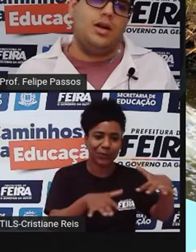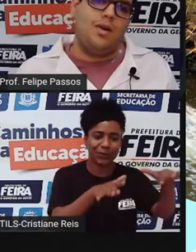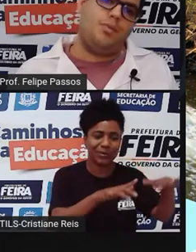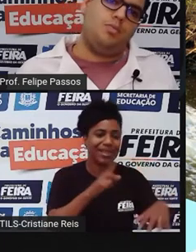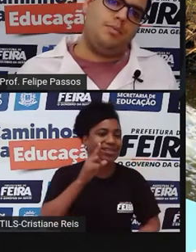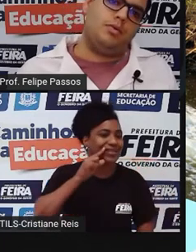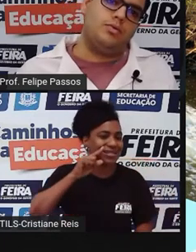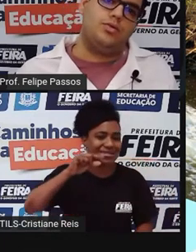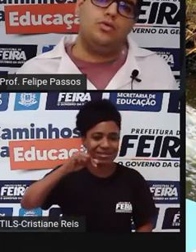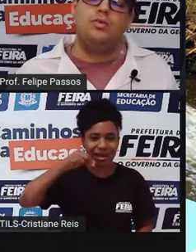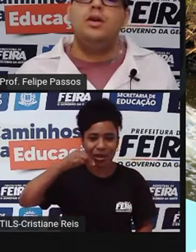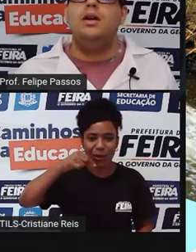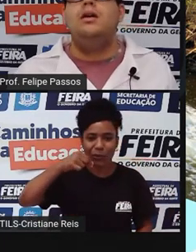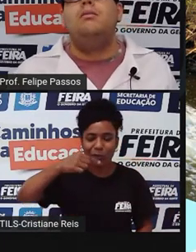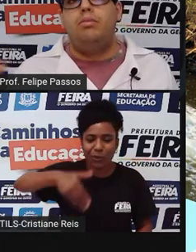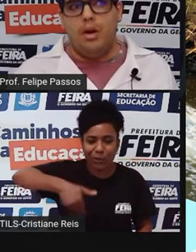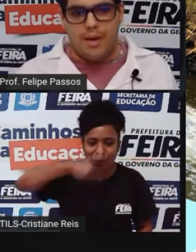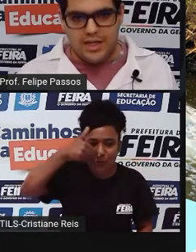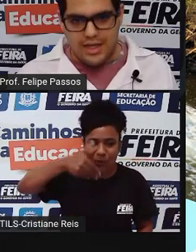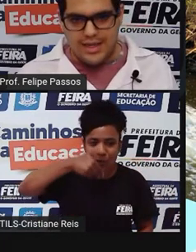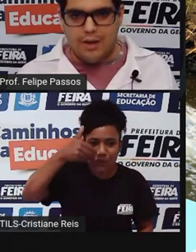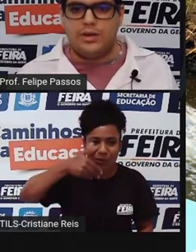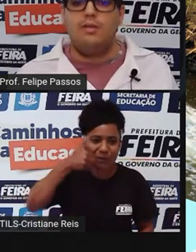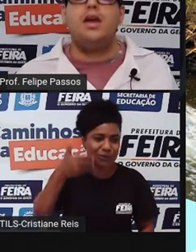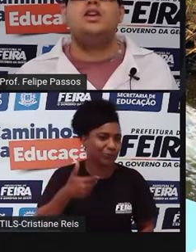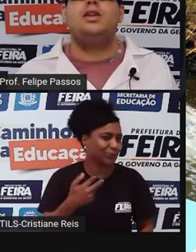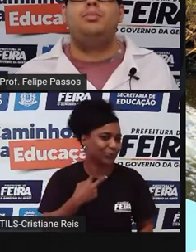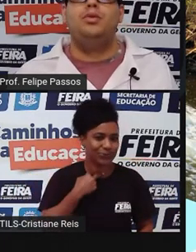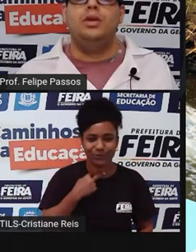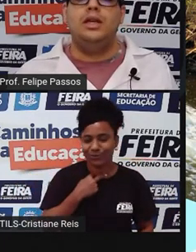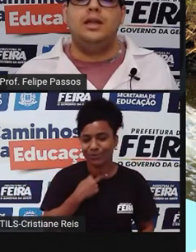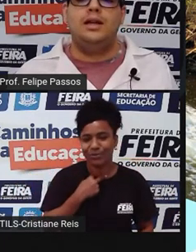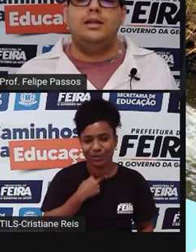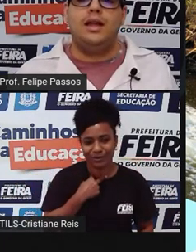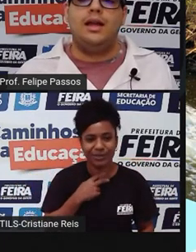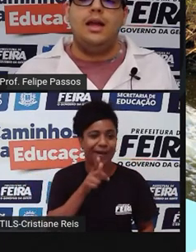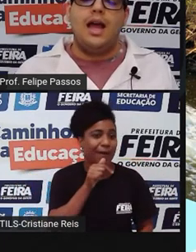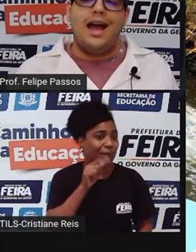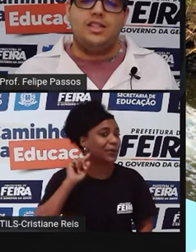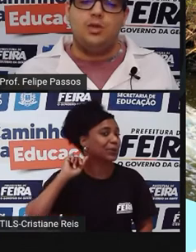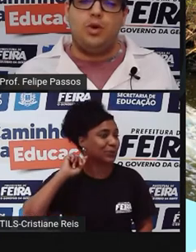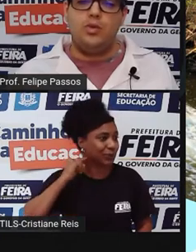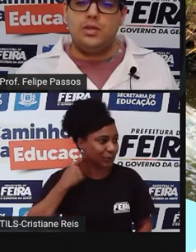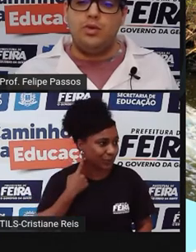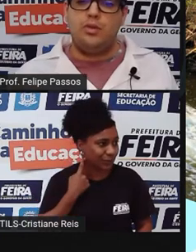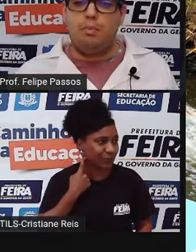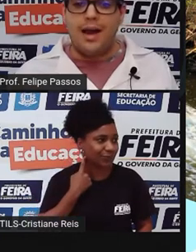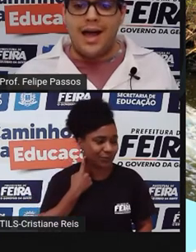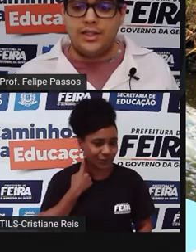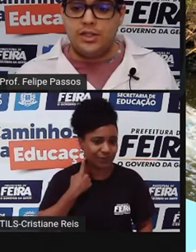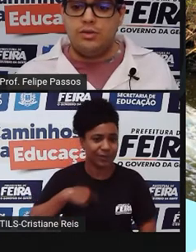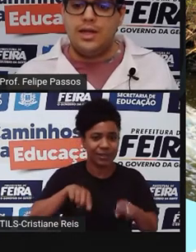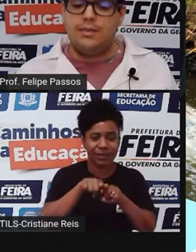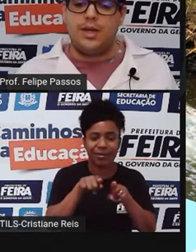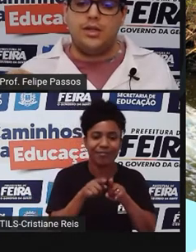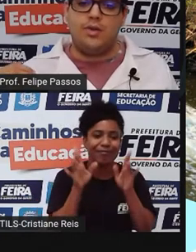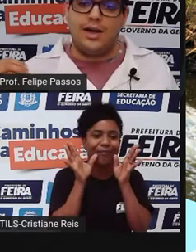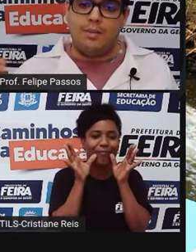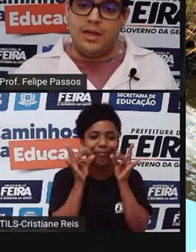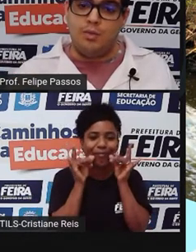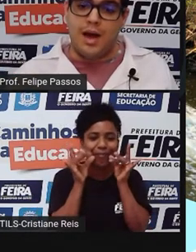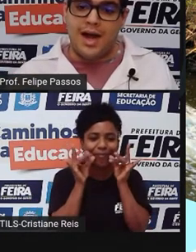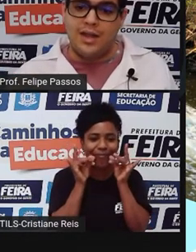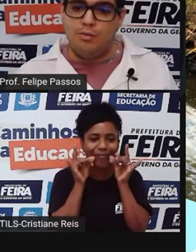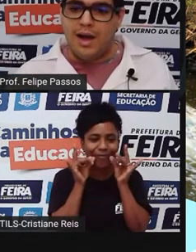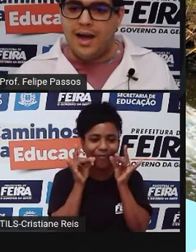essa água não é própria para o consumo. Boa parte dessa água também está poluída, né? A gente produz muito plástico e esse plástico